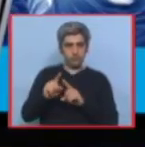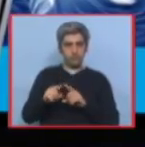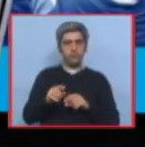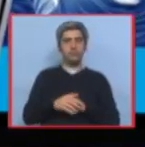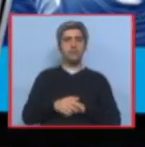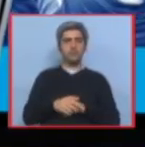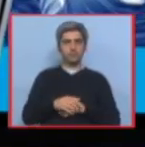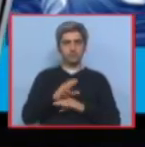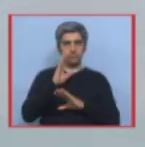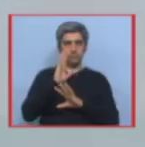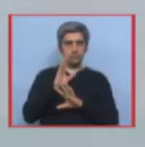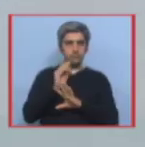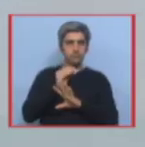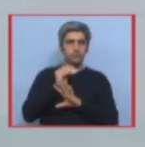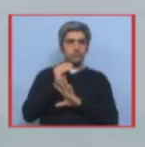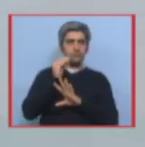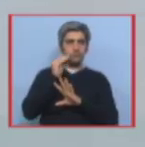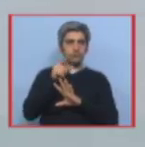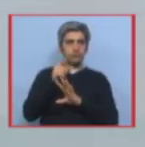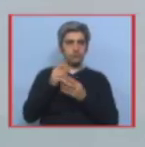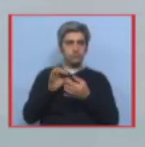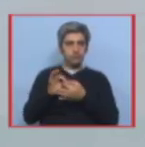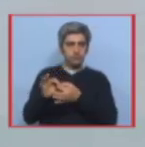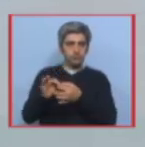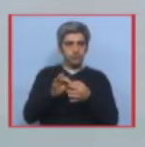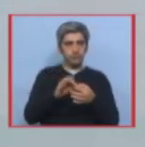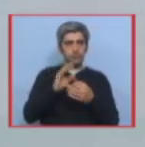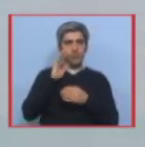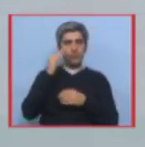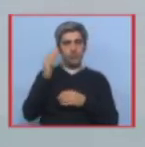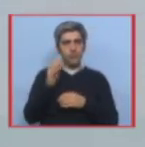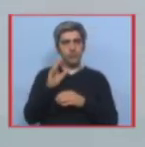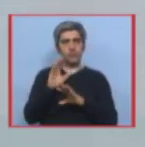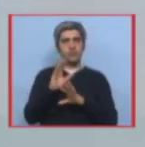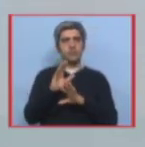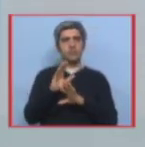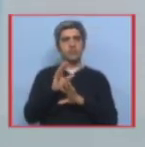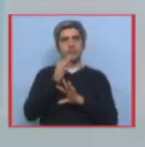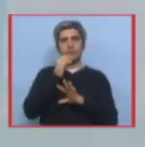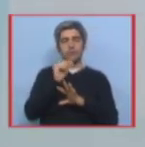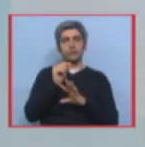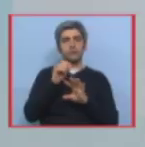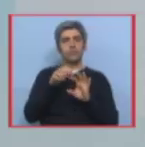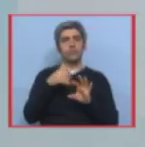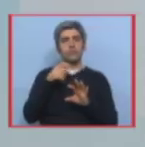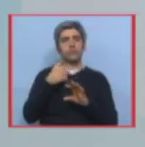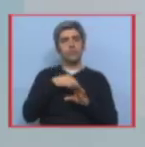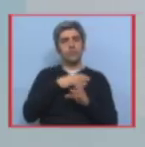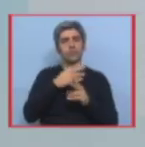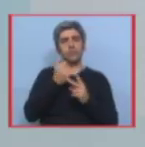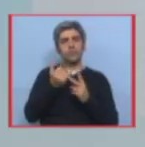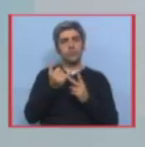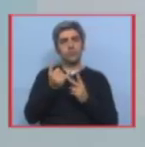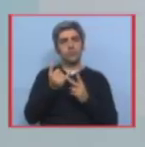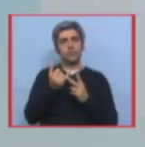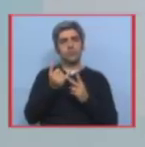Franciscana. E já veremos até que ponto é que essa união determina também no futuro. Ainda falando dos congressos, depois desse de Coimbra, o segundo foi?